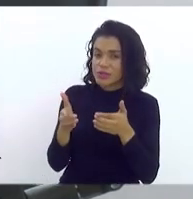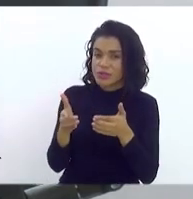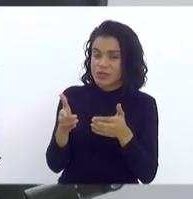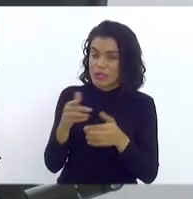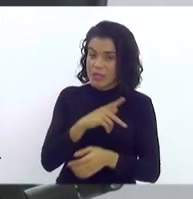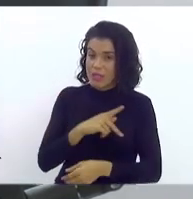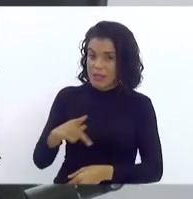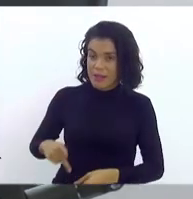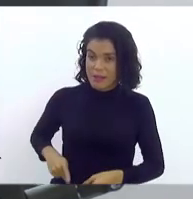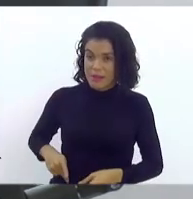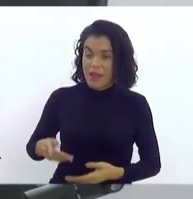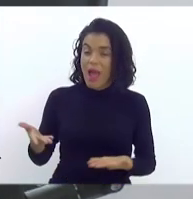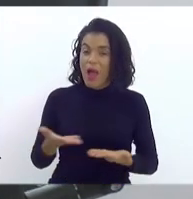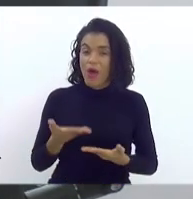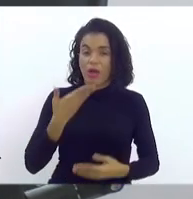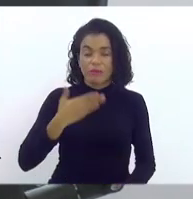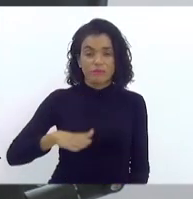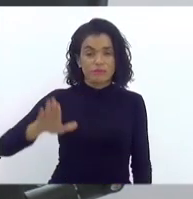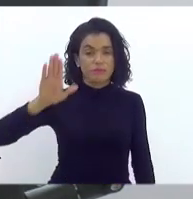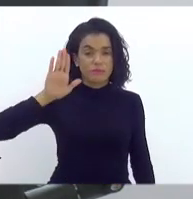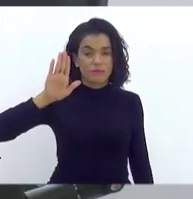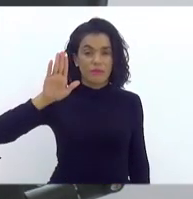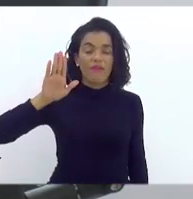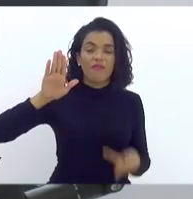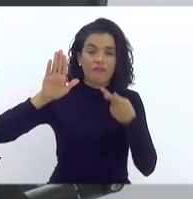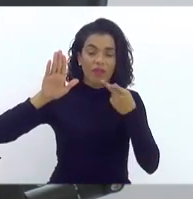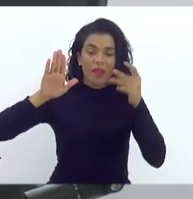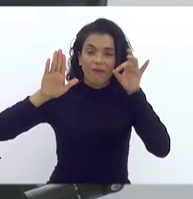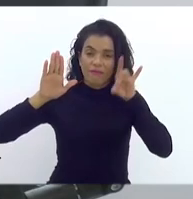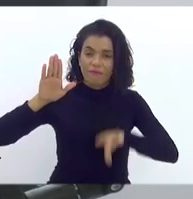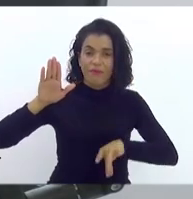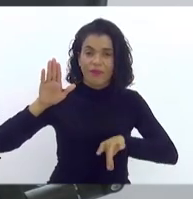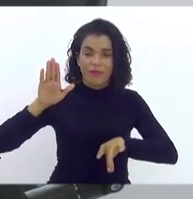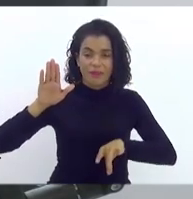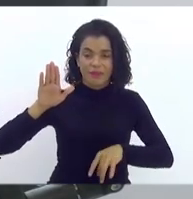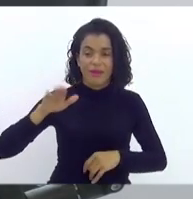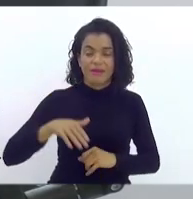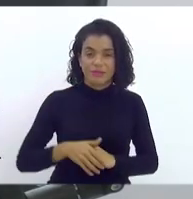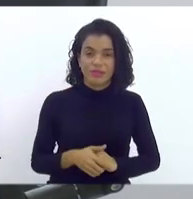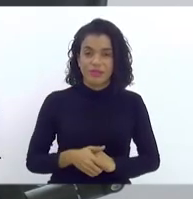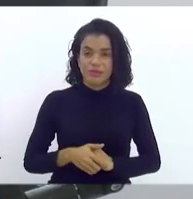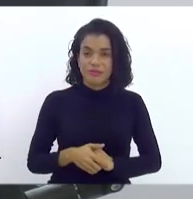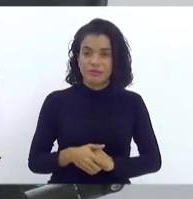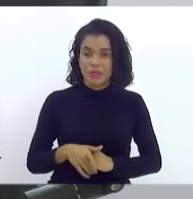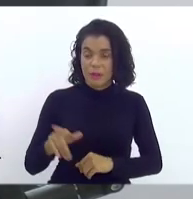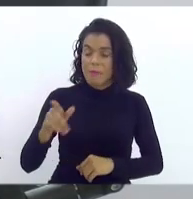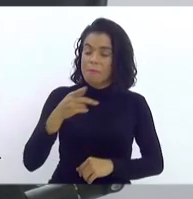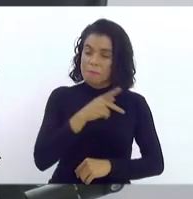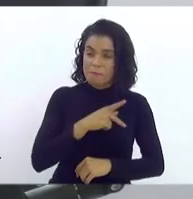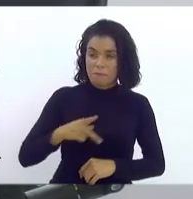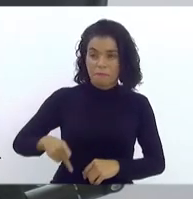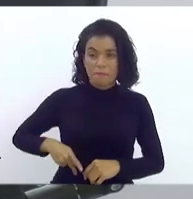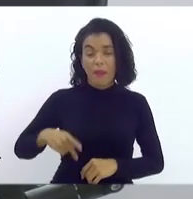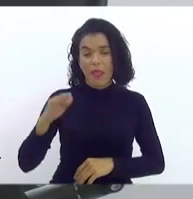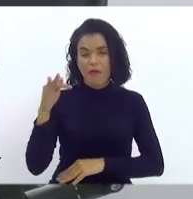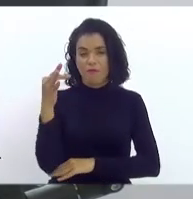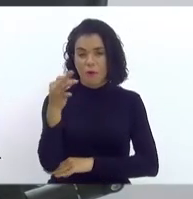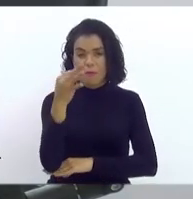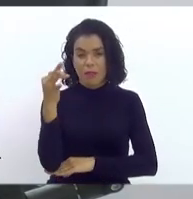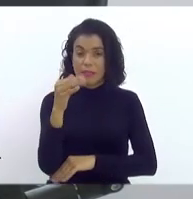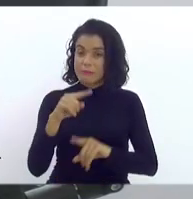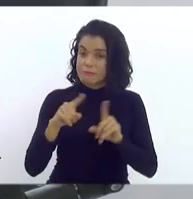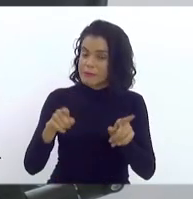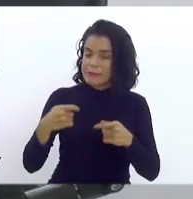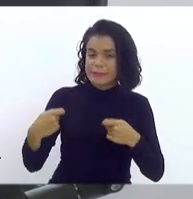a presidente faça aqui o compromisso de falar a verdade sobre as penas do Código Penal. Então, senhora presidente, é uma formalidade, mas é relevante nesse